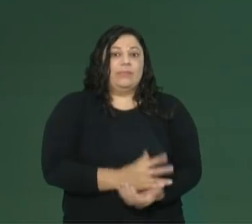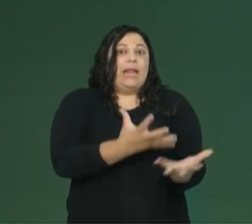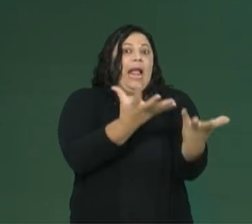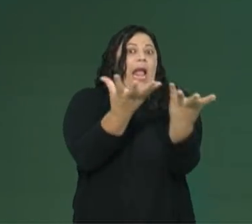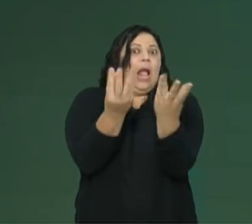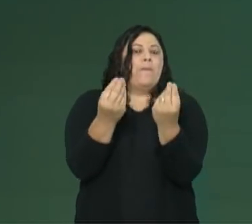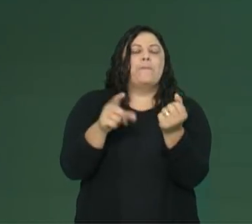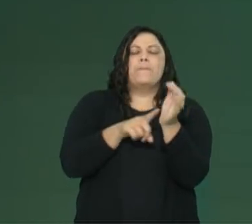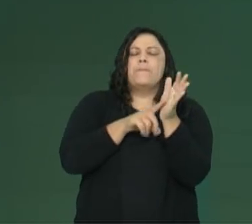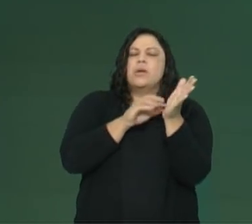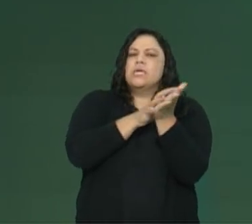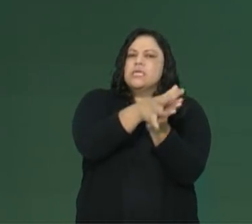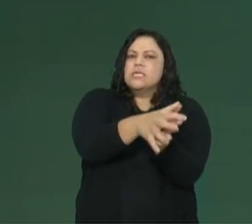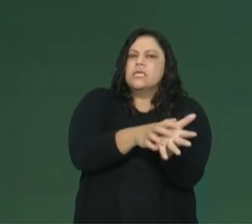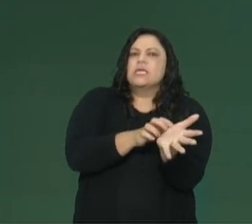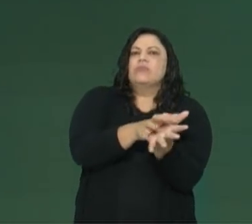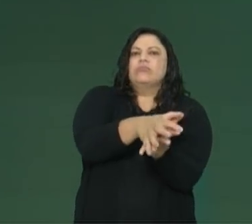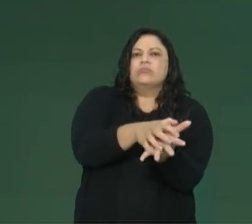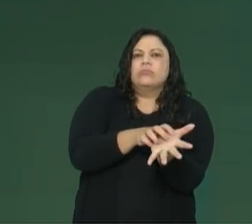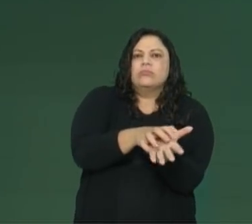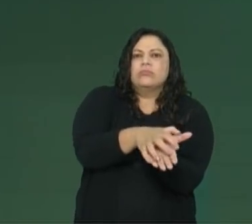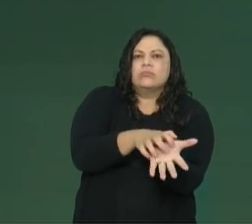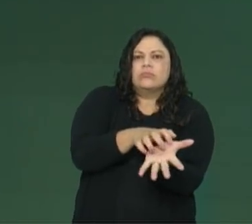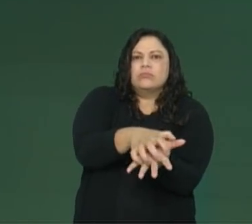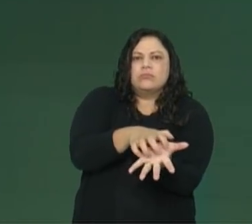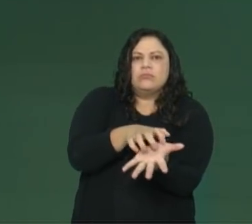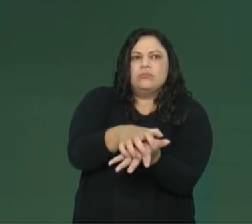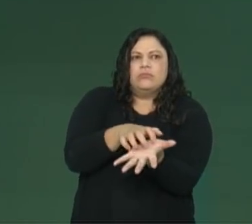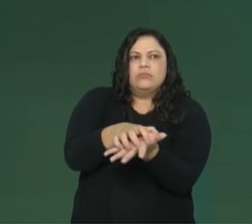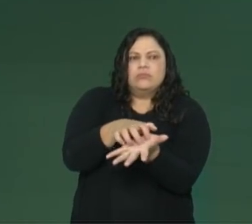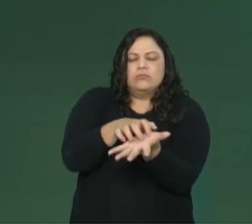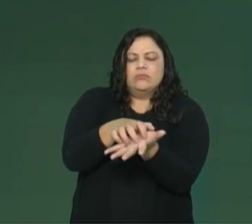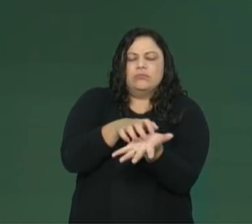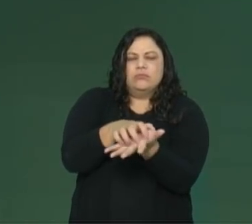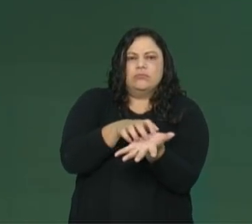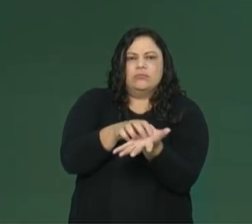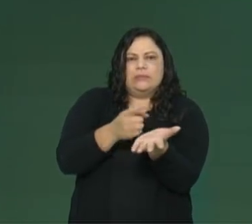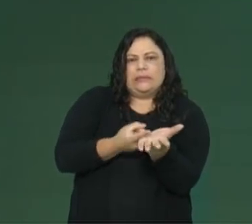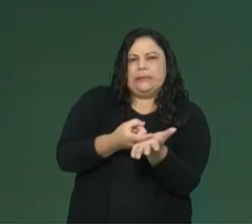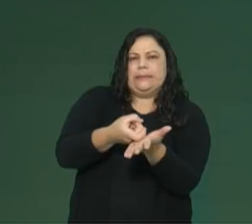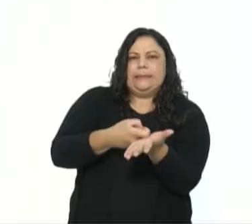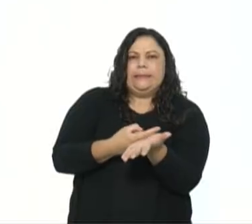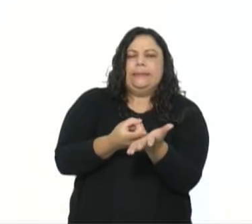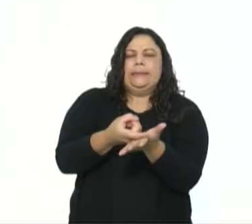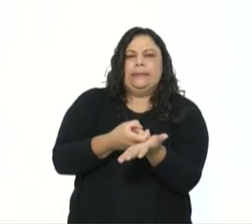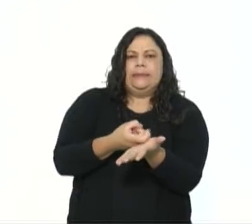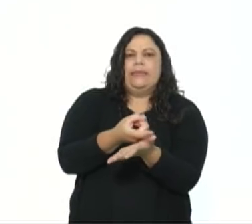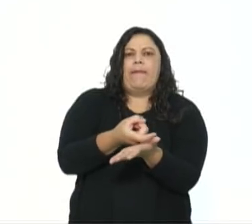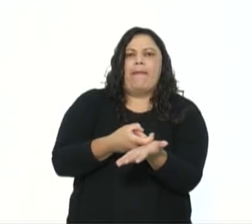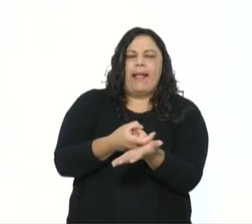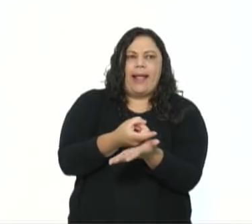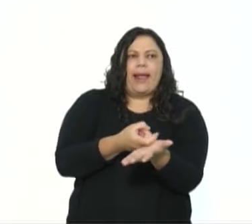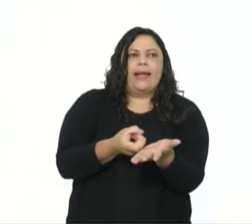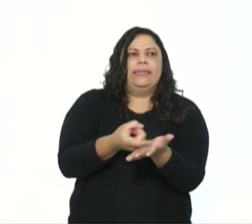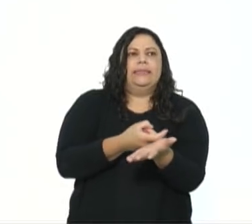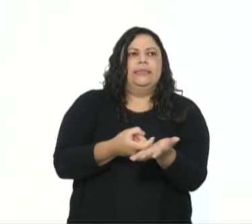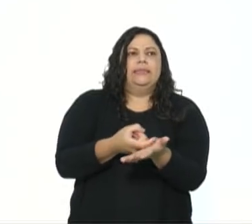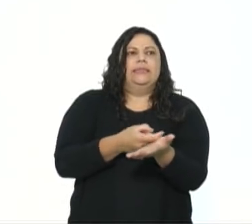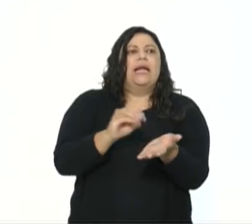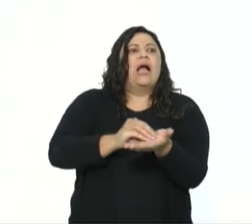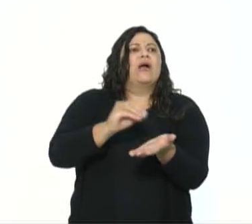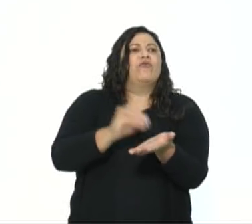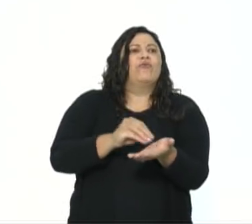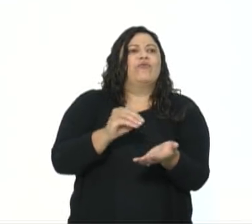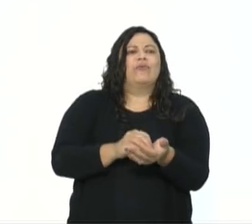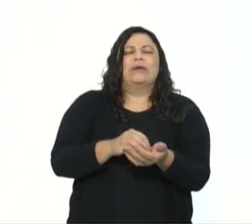na região onde o verme se encontra, as lesões na pele, né, que vai ficar essas marcas durante a inflamação, e a insônia. Por quê?